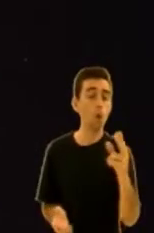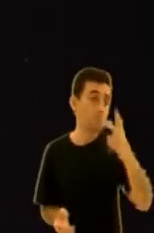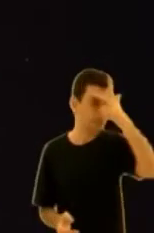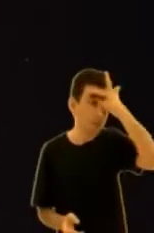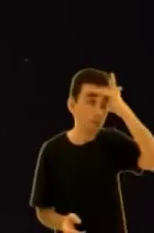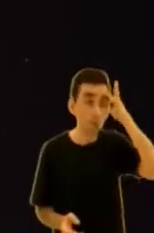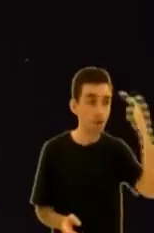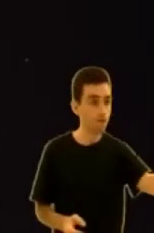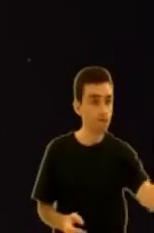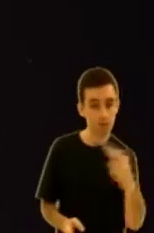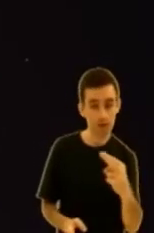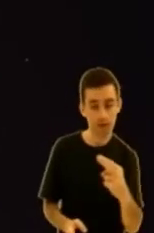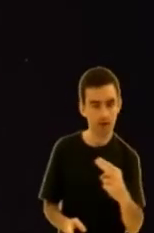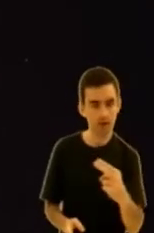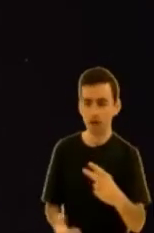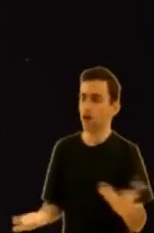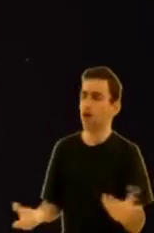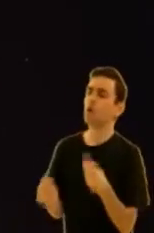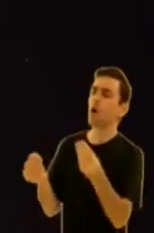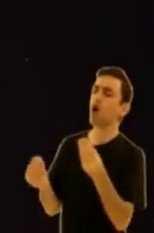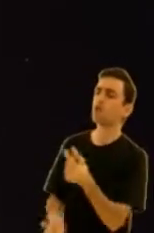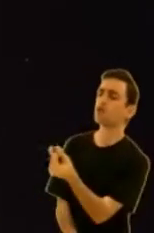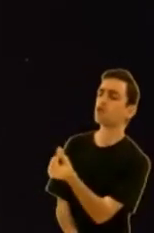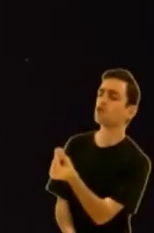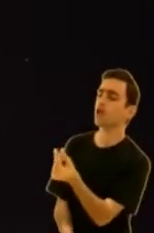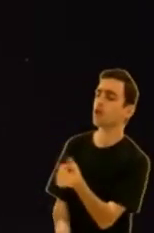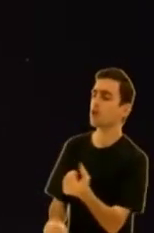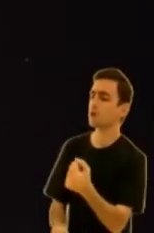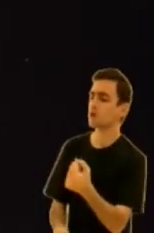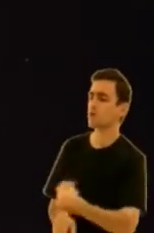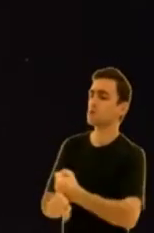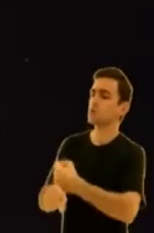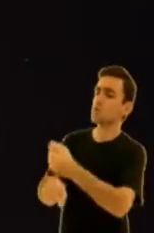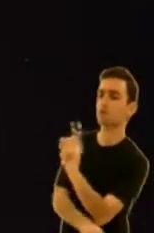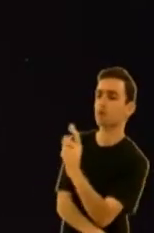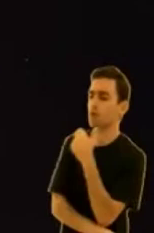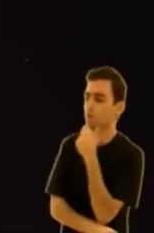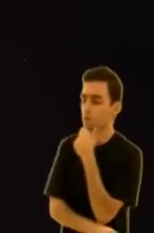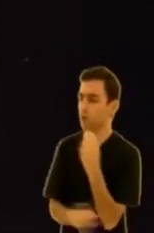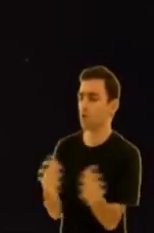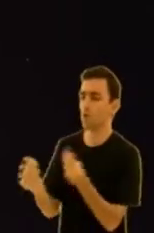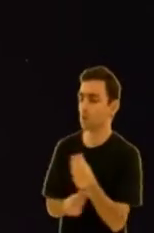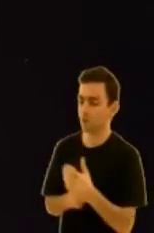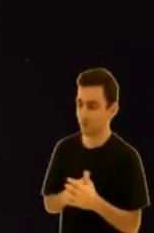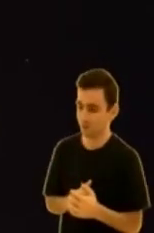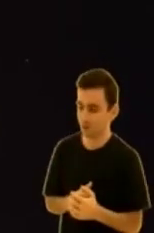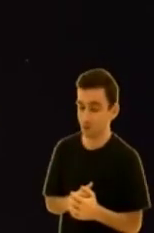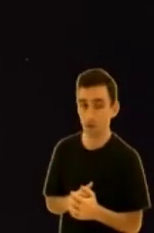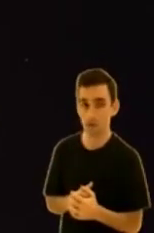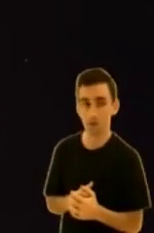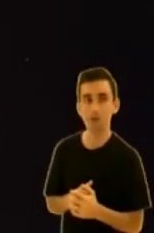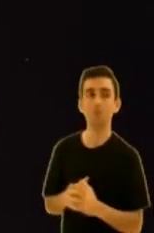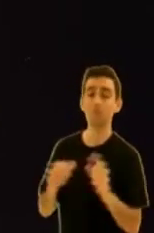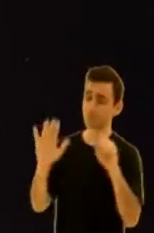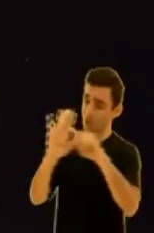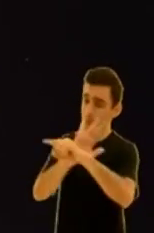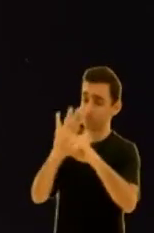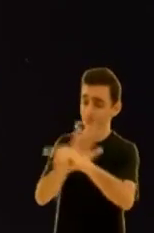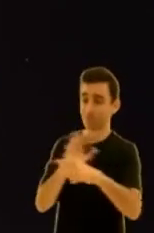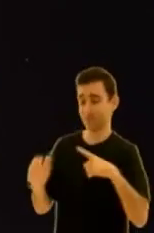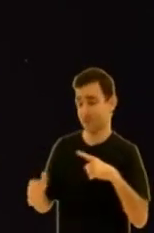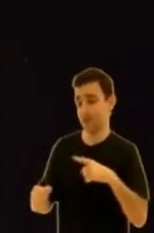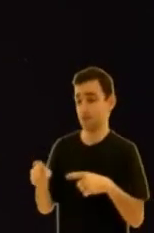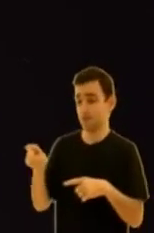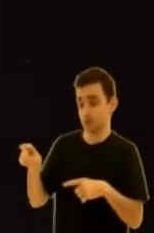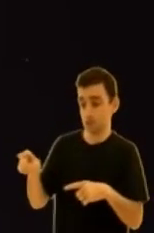cidadão questionando como é que você geriu o recurso público federal no seu período que esteve à frente da Secretaria Municipal de